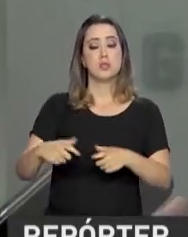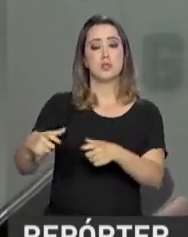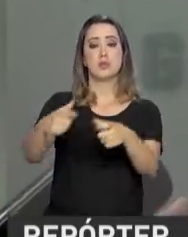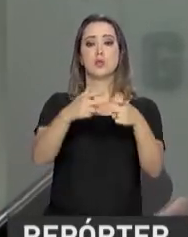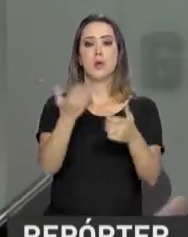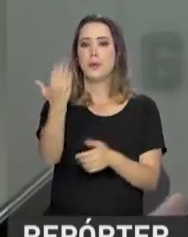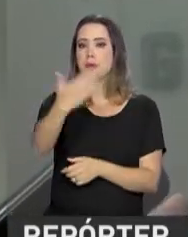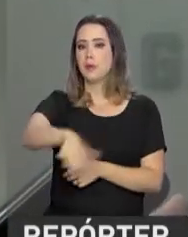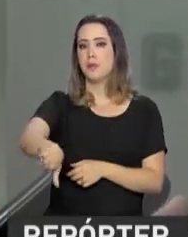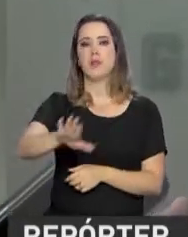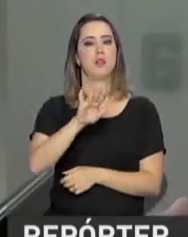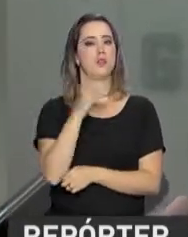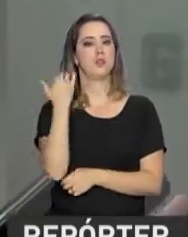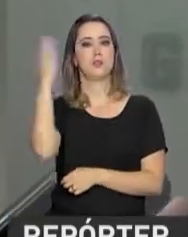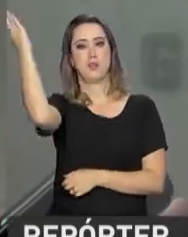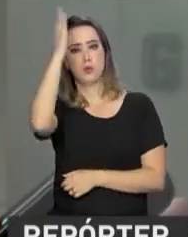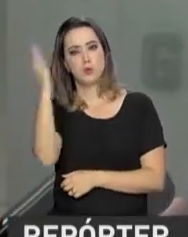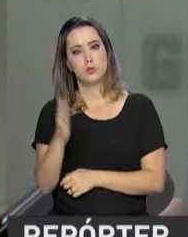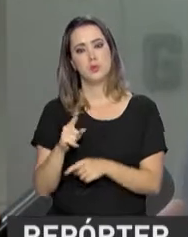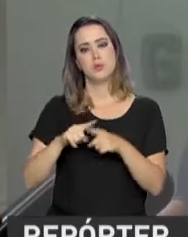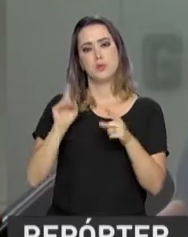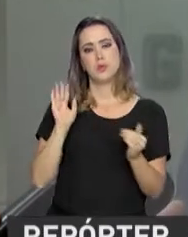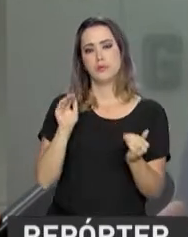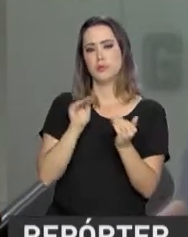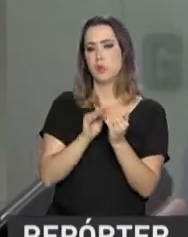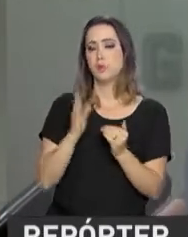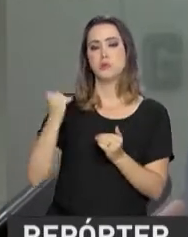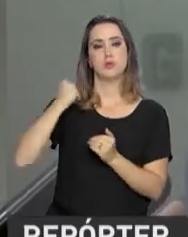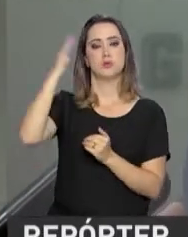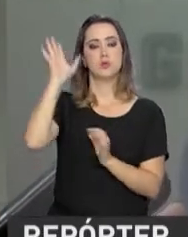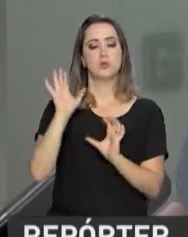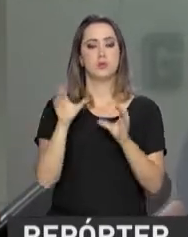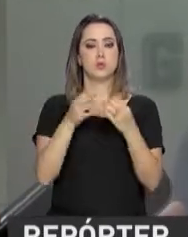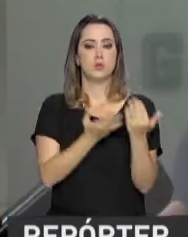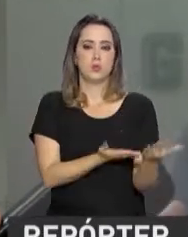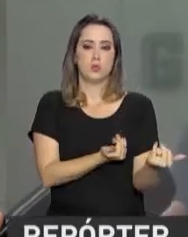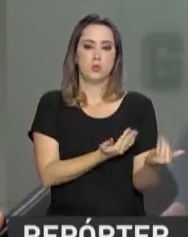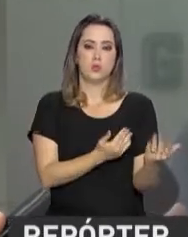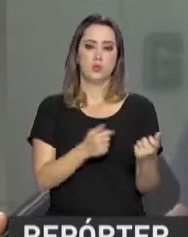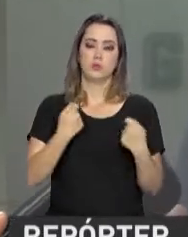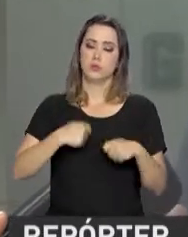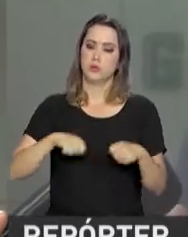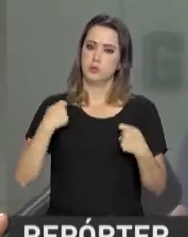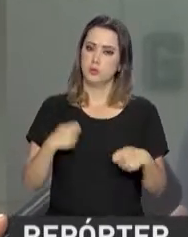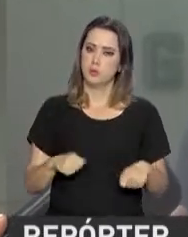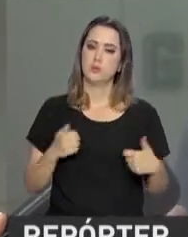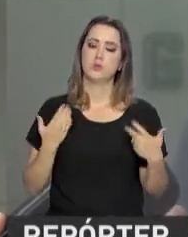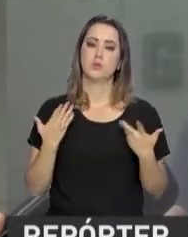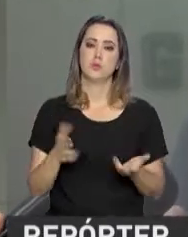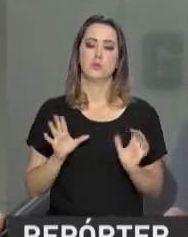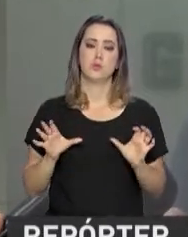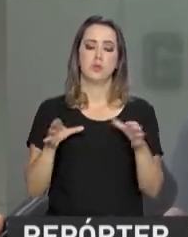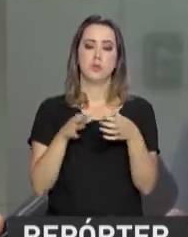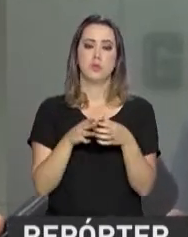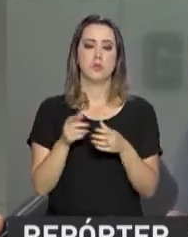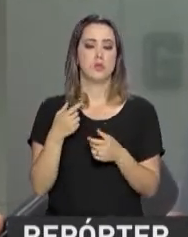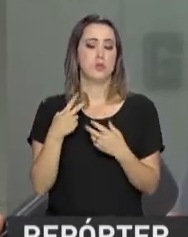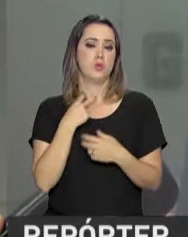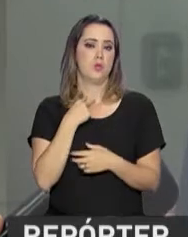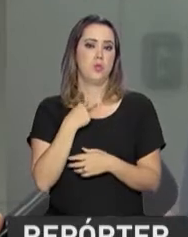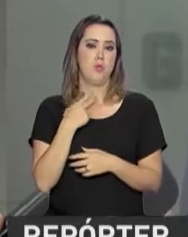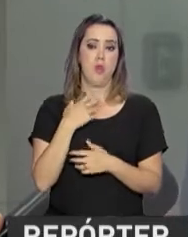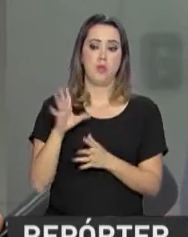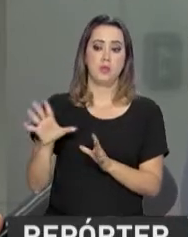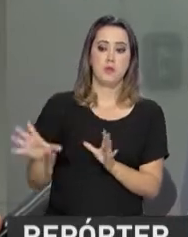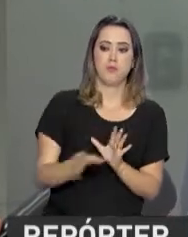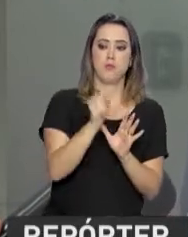têm metade dos homicídios, mas voltados sobretudo para a juventude vulnerável, para que eles não sejam